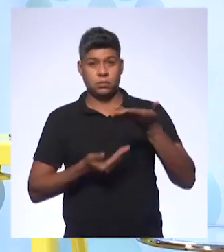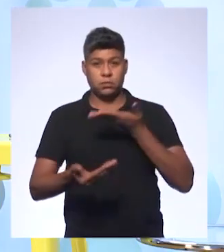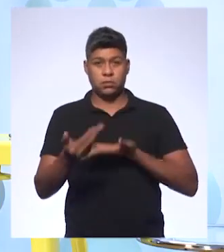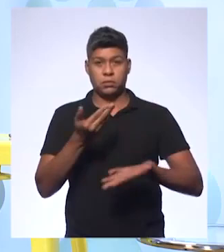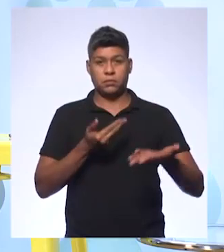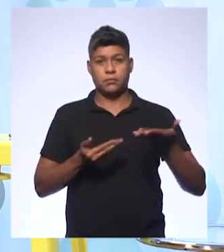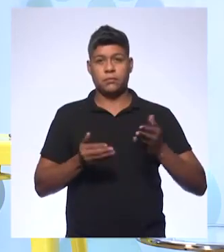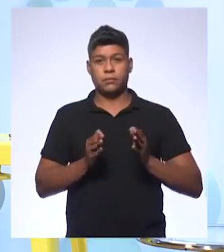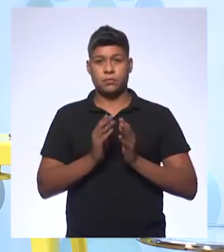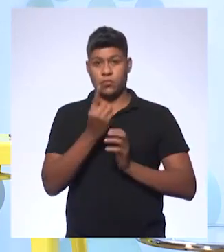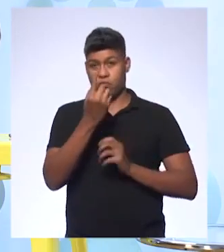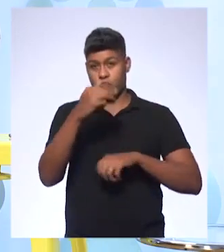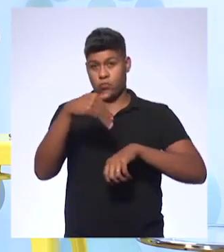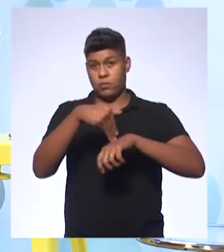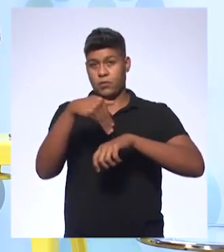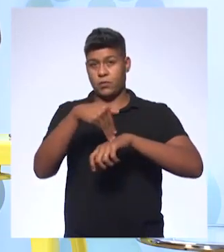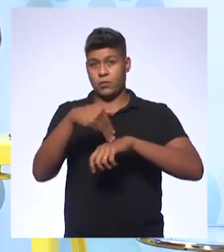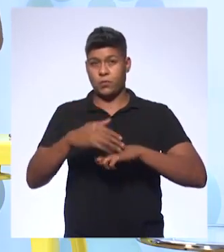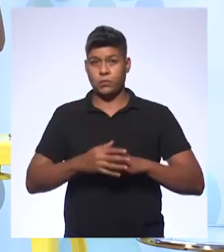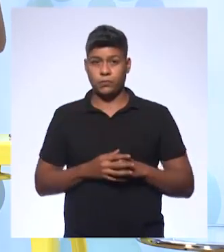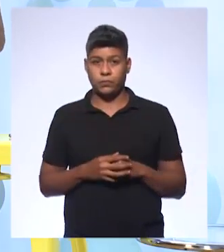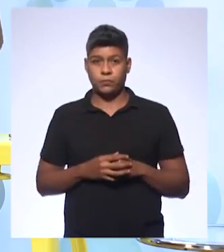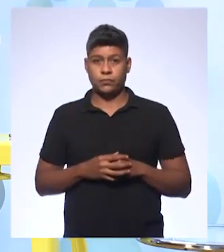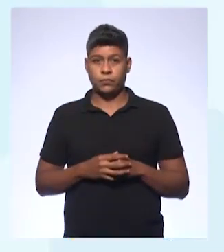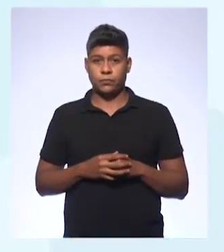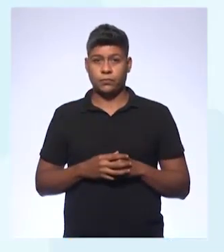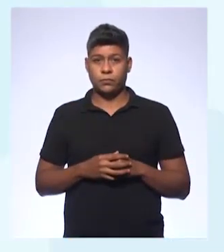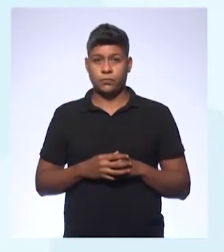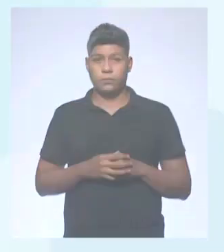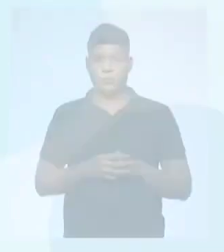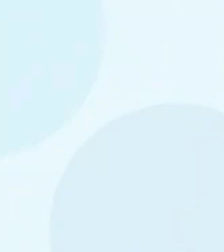puderem. 1 minutinho.